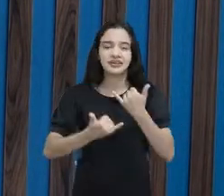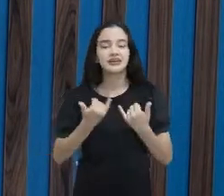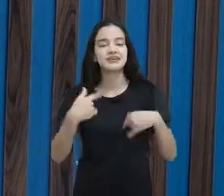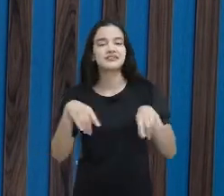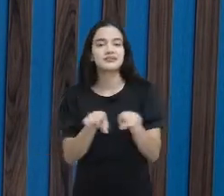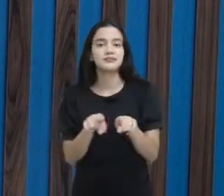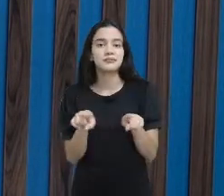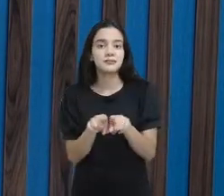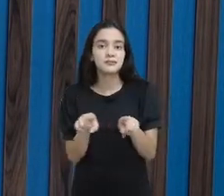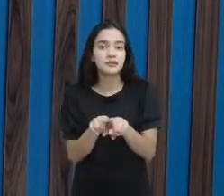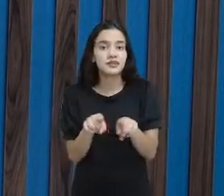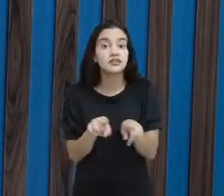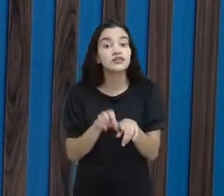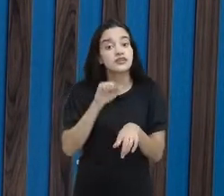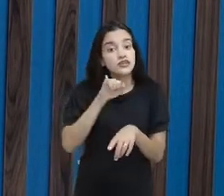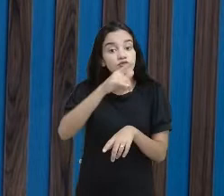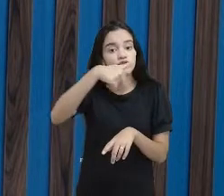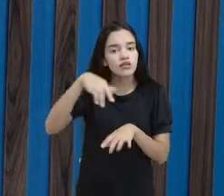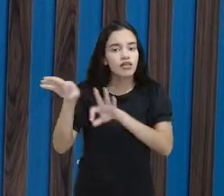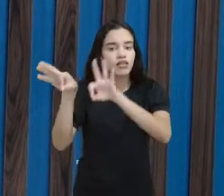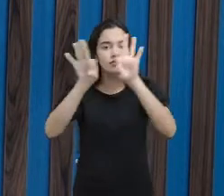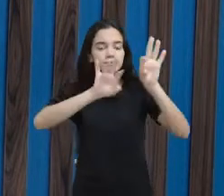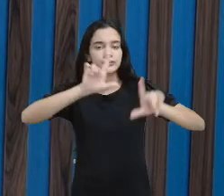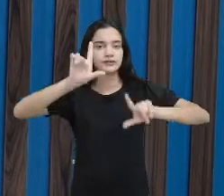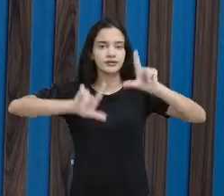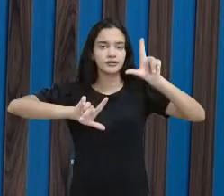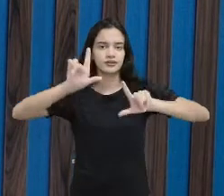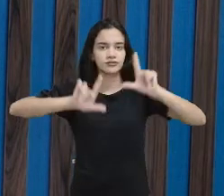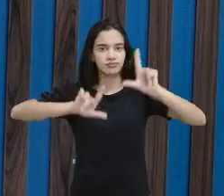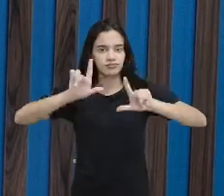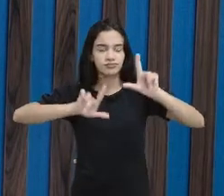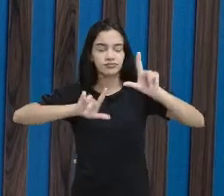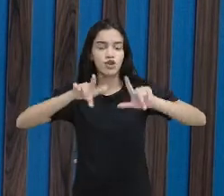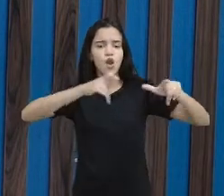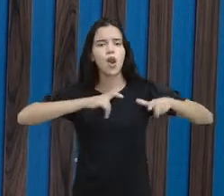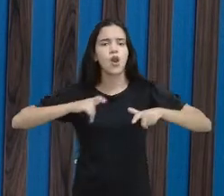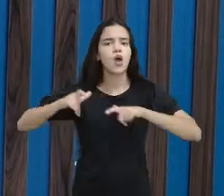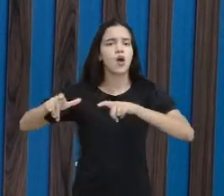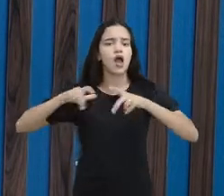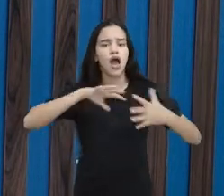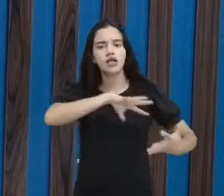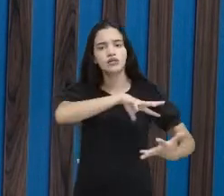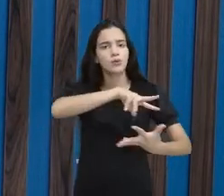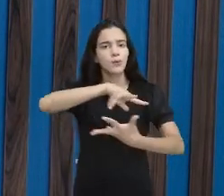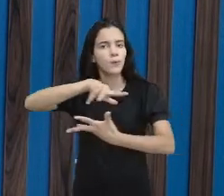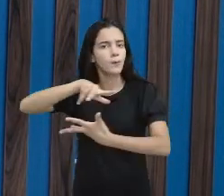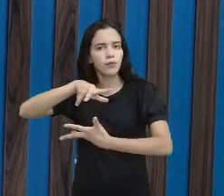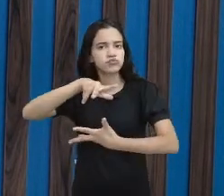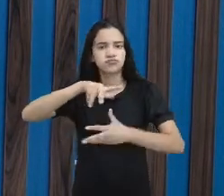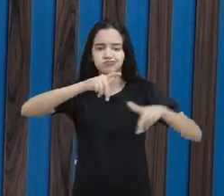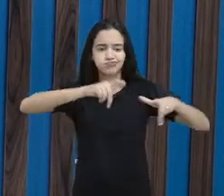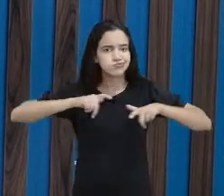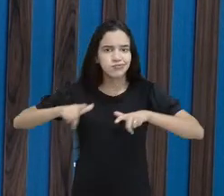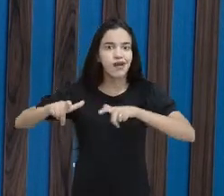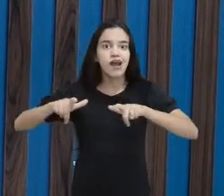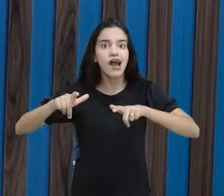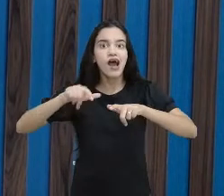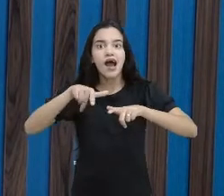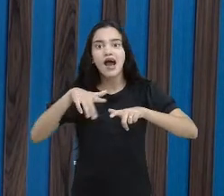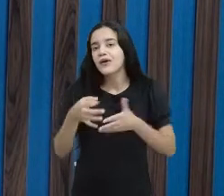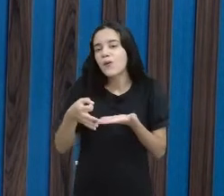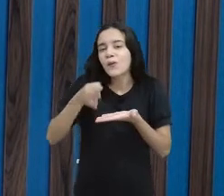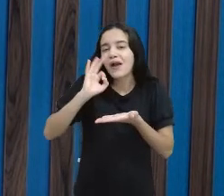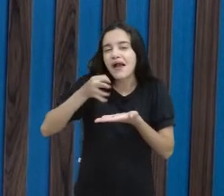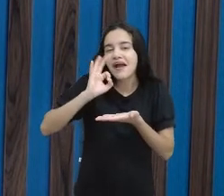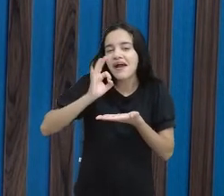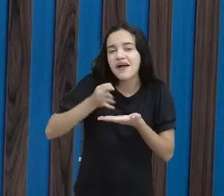repente, se você está nos assistindo pela TV Nova, em qualquer lugar desse mundão aí, né? De repente tomando um